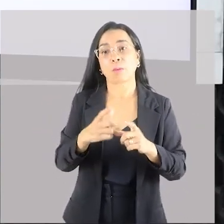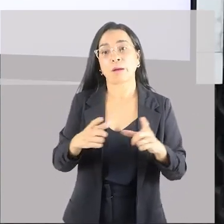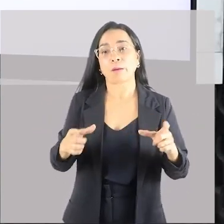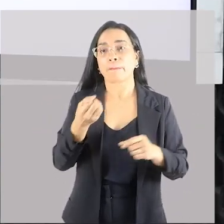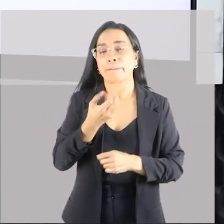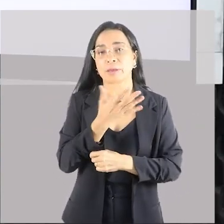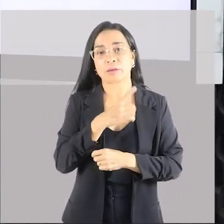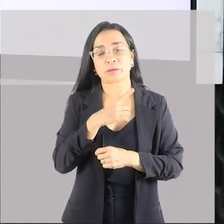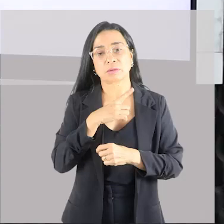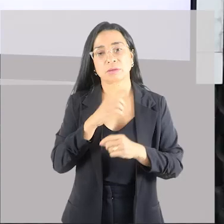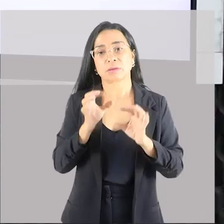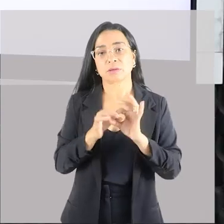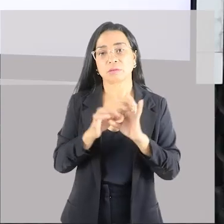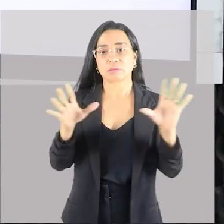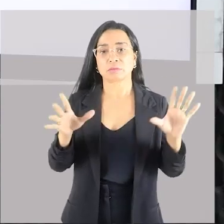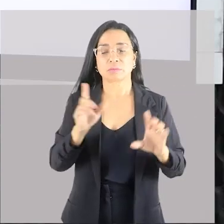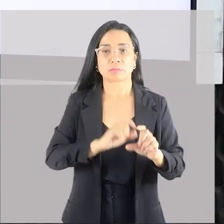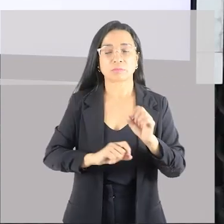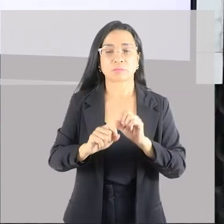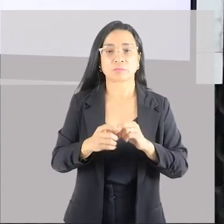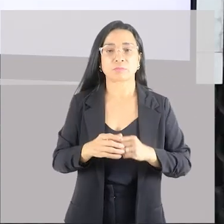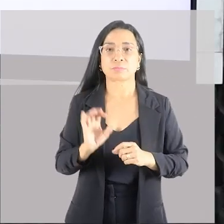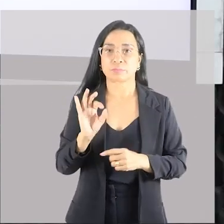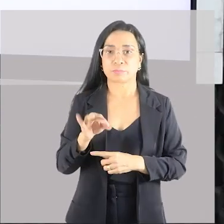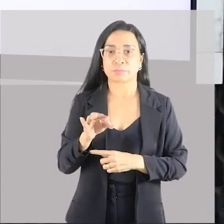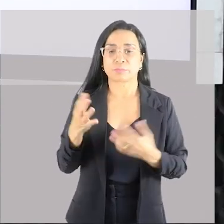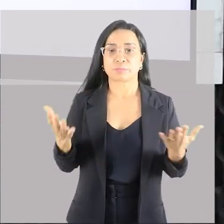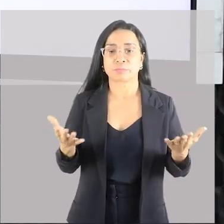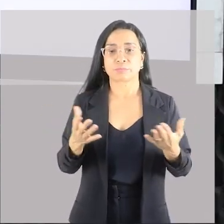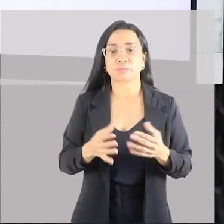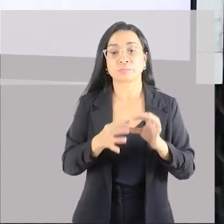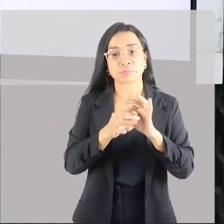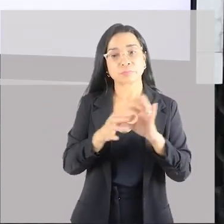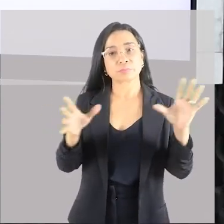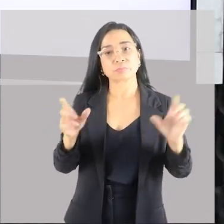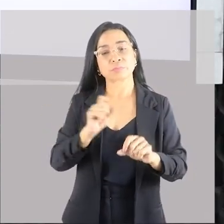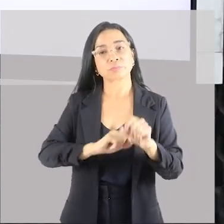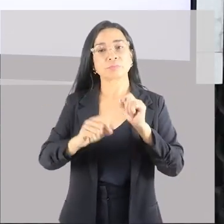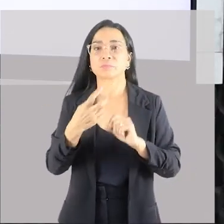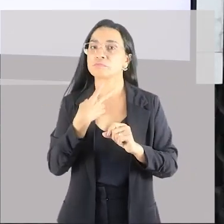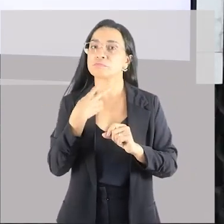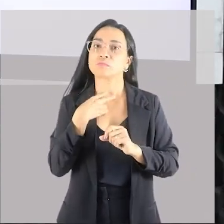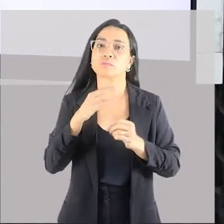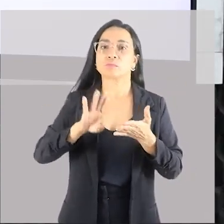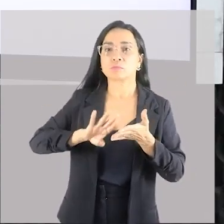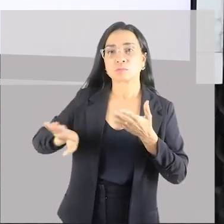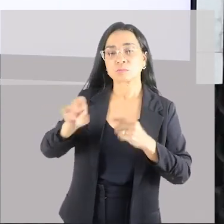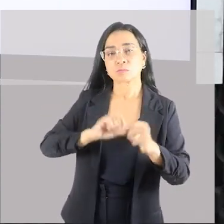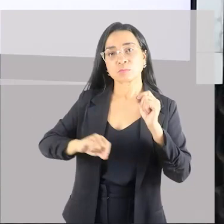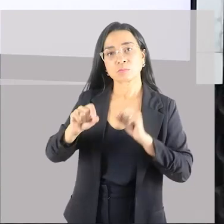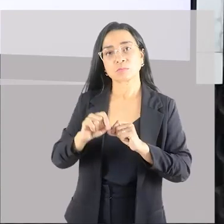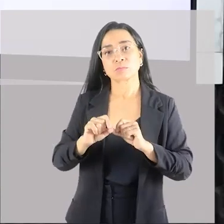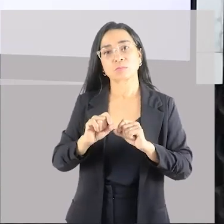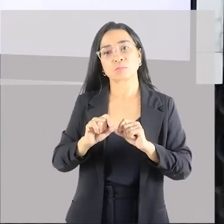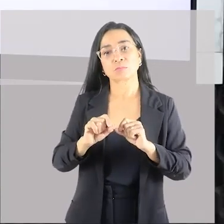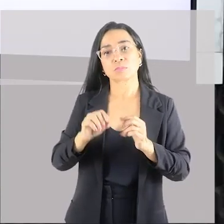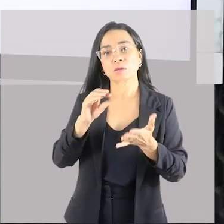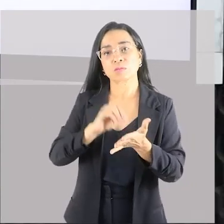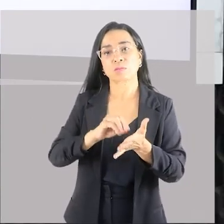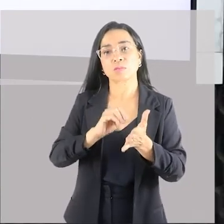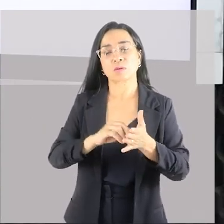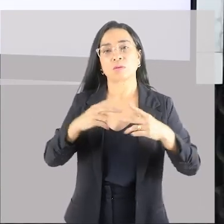que é a liberdade. Certo? Esta liberdade ela não pode ser retirada porque ela